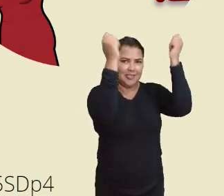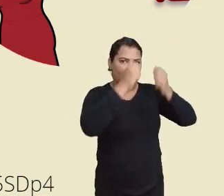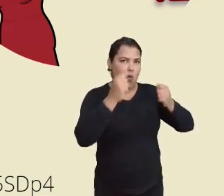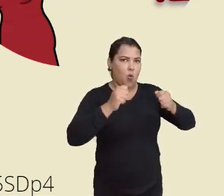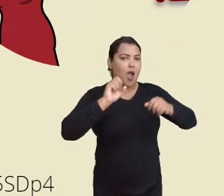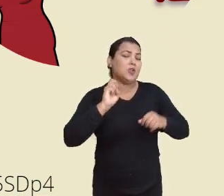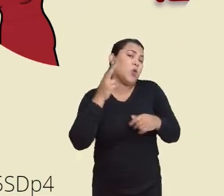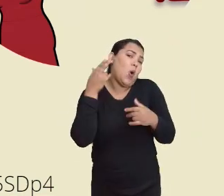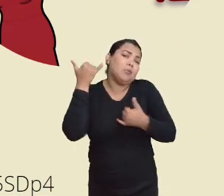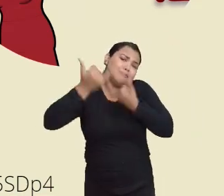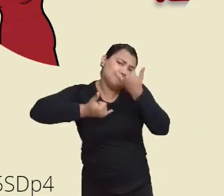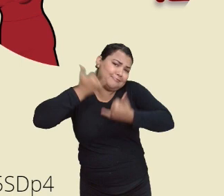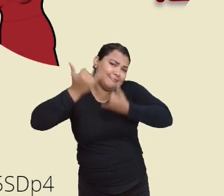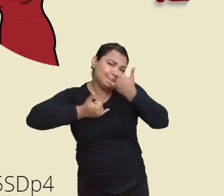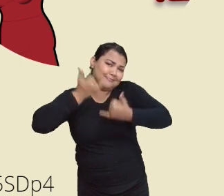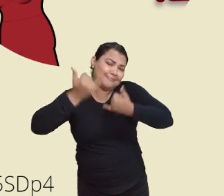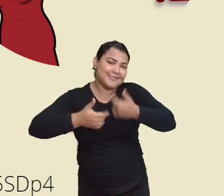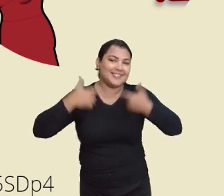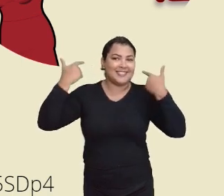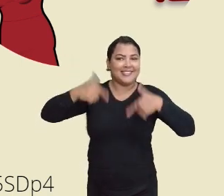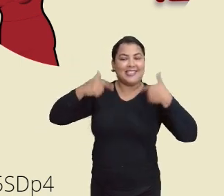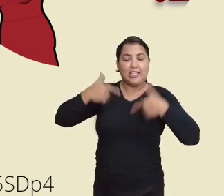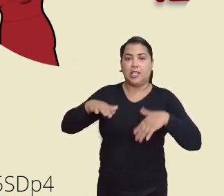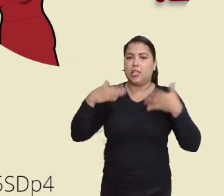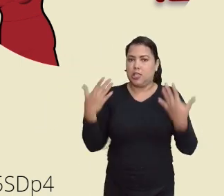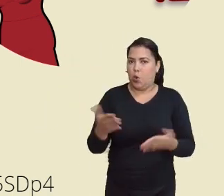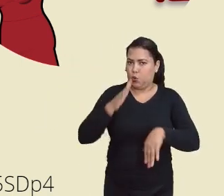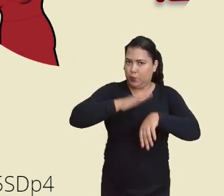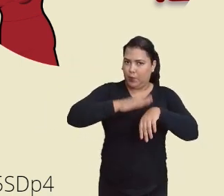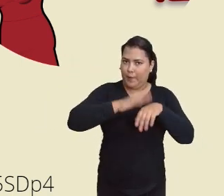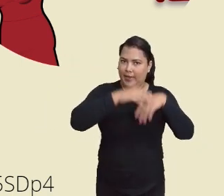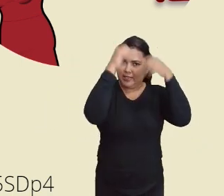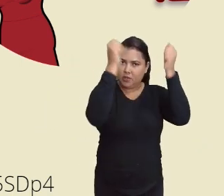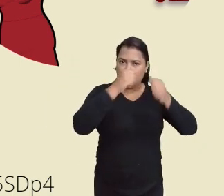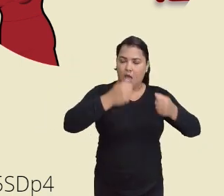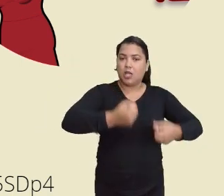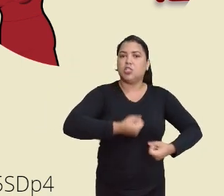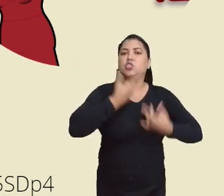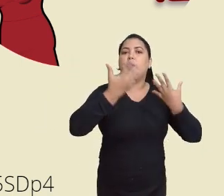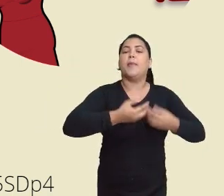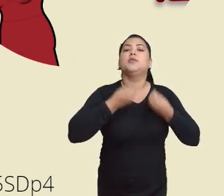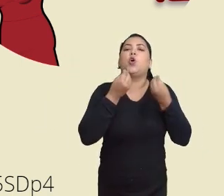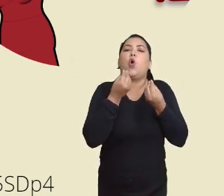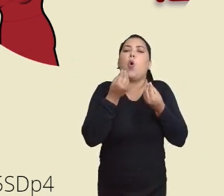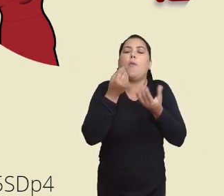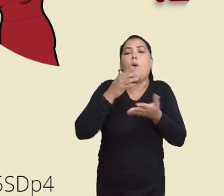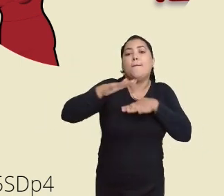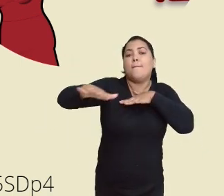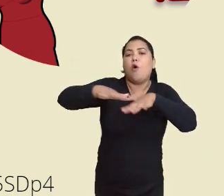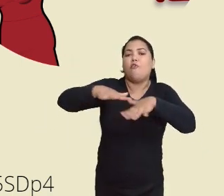divertimento. Enquanto arte, a dança se expressa por meio dos signos de movimento.